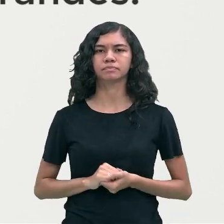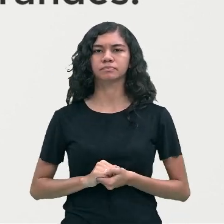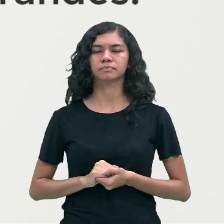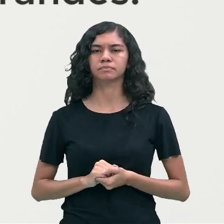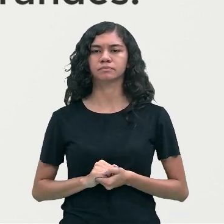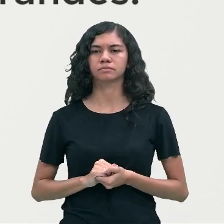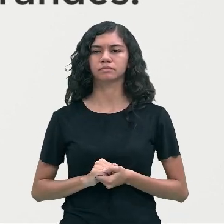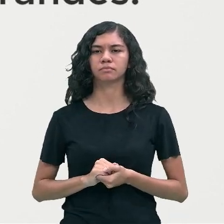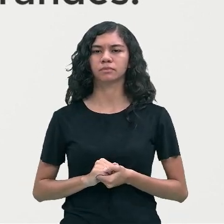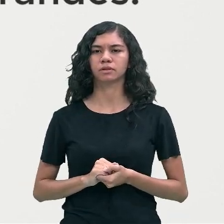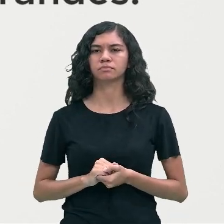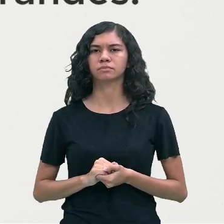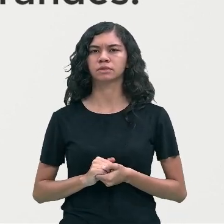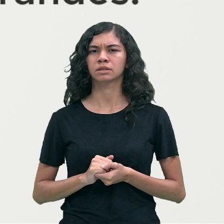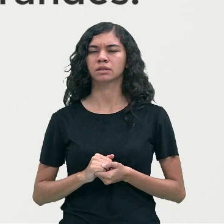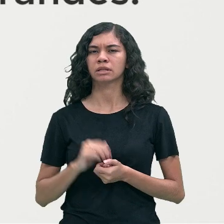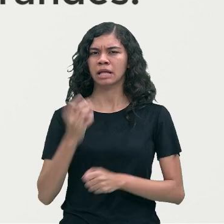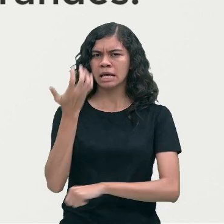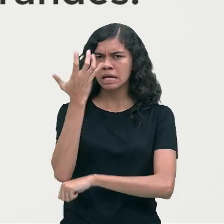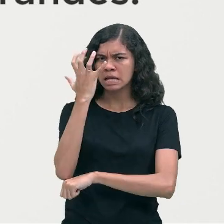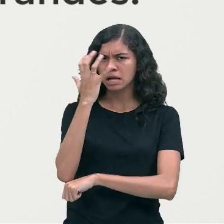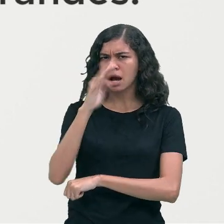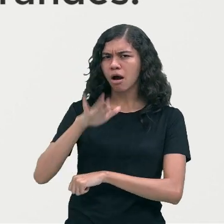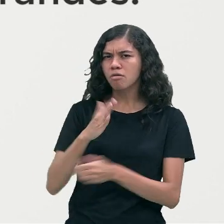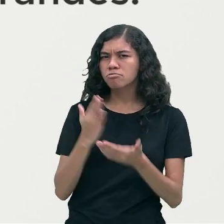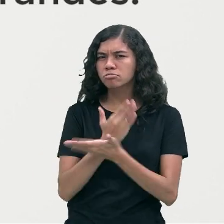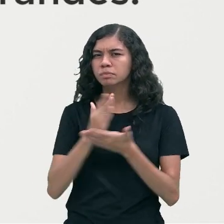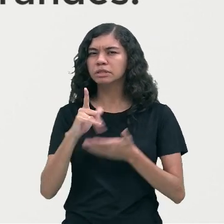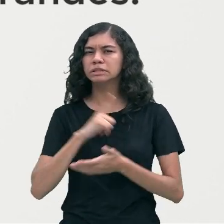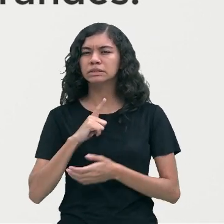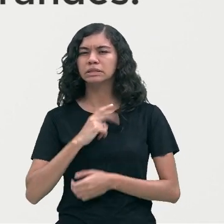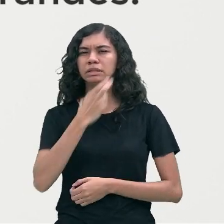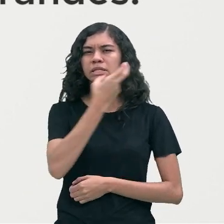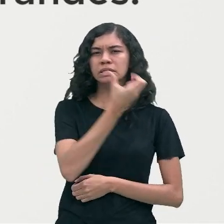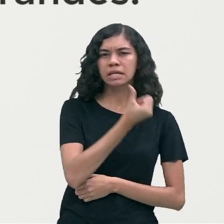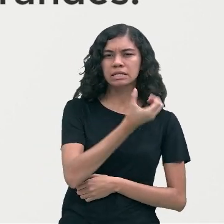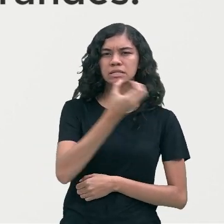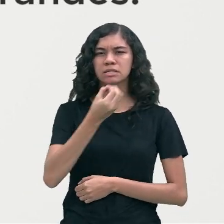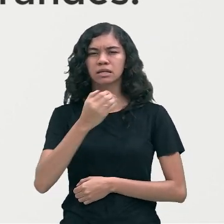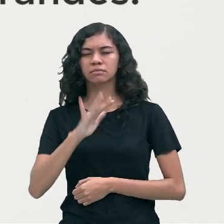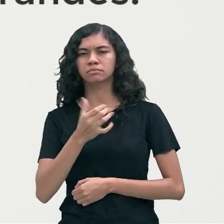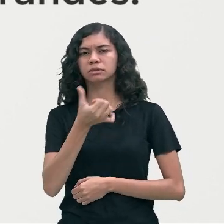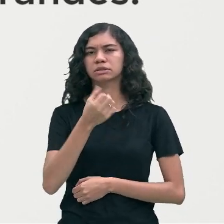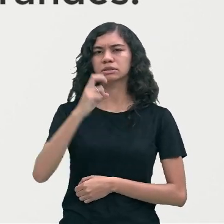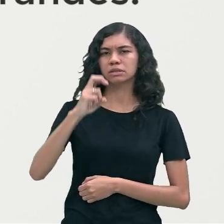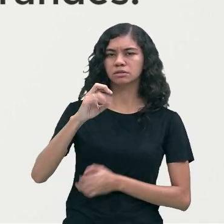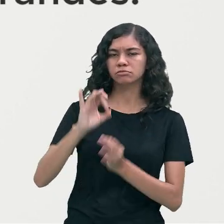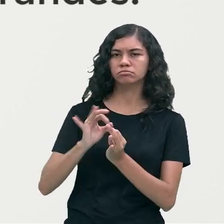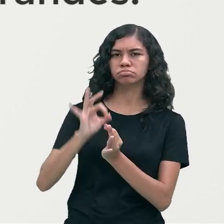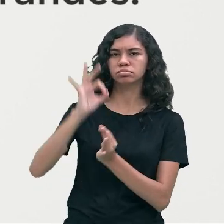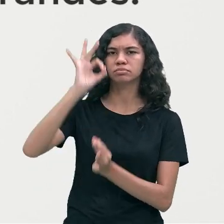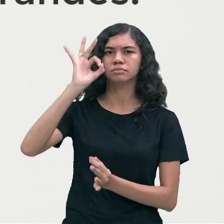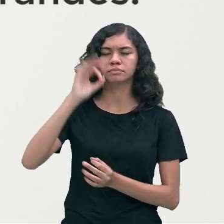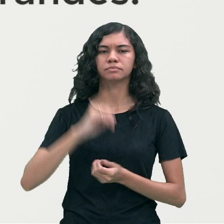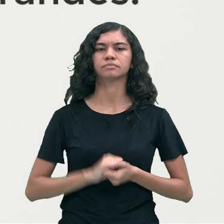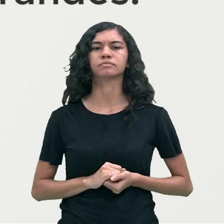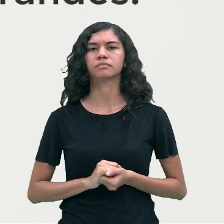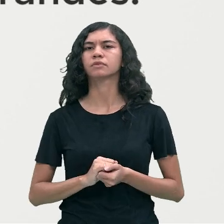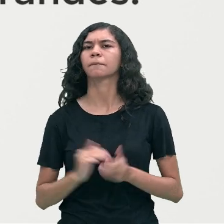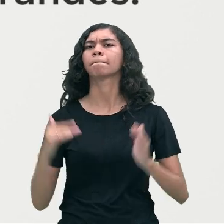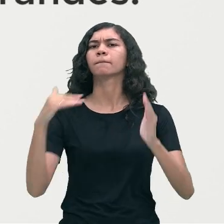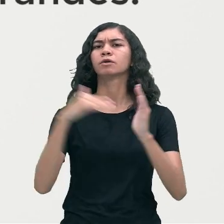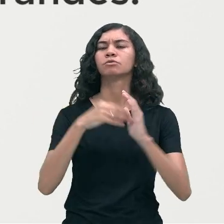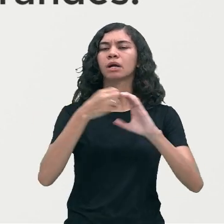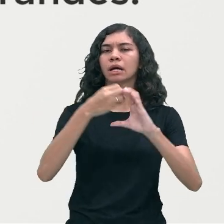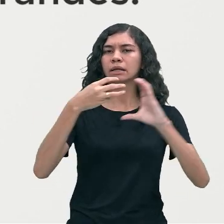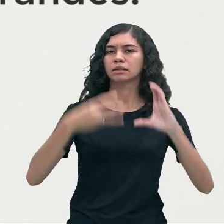chegando a atingir 60 a 65 metros de altura. E a última característica